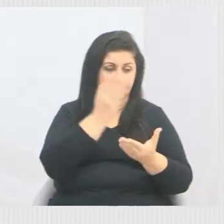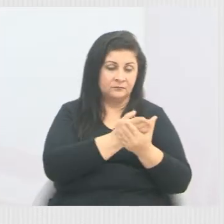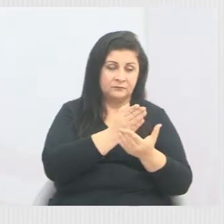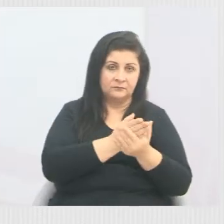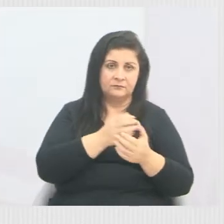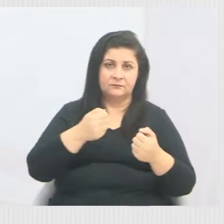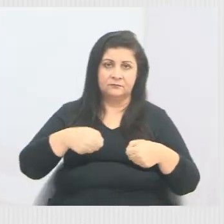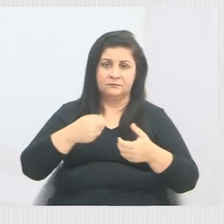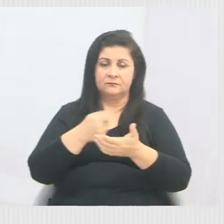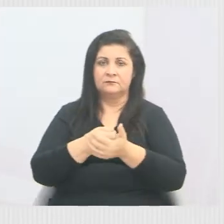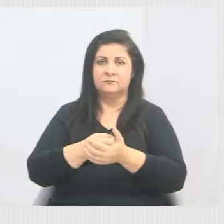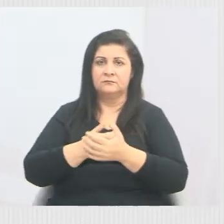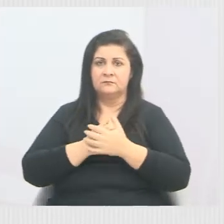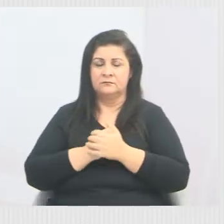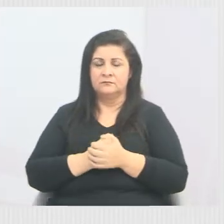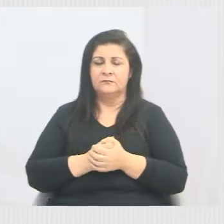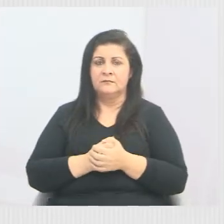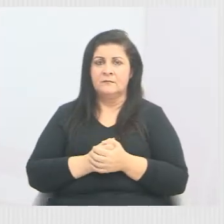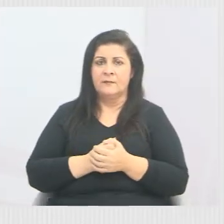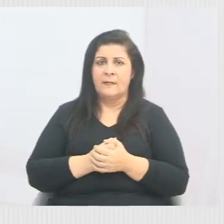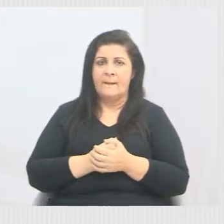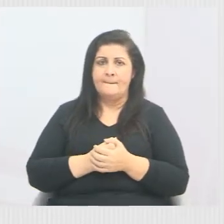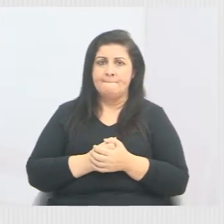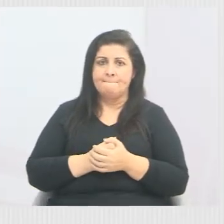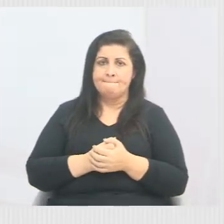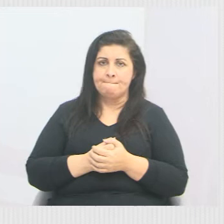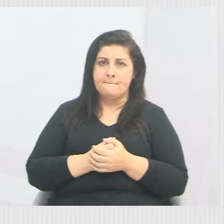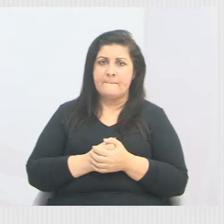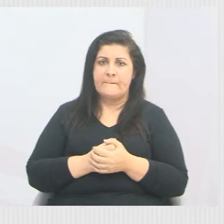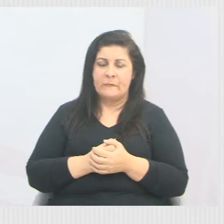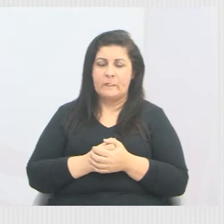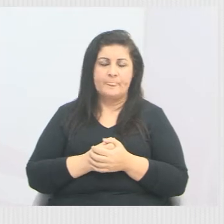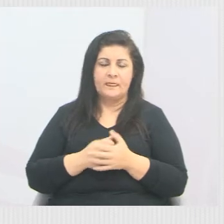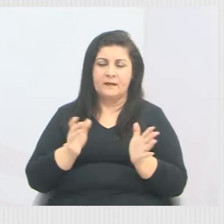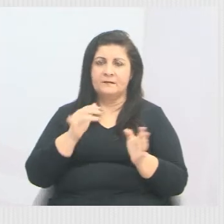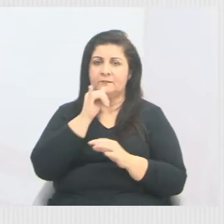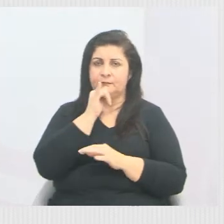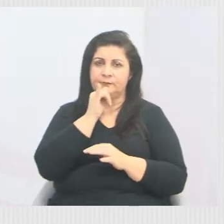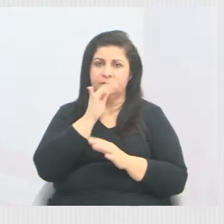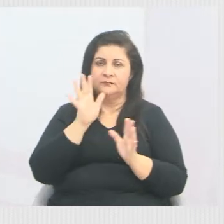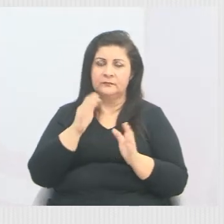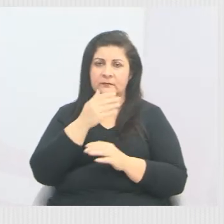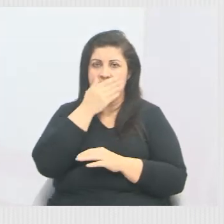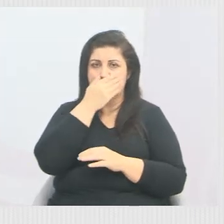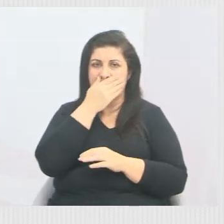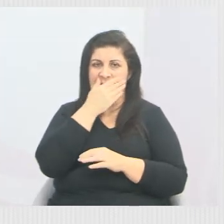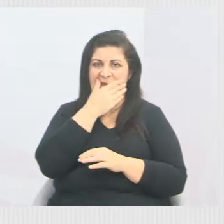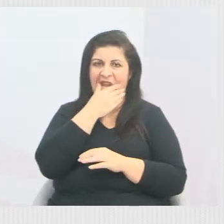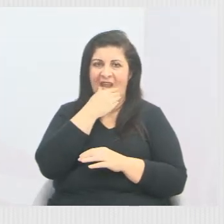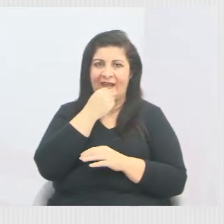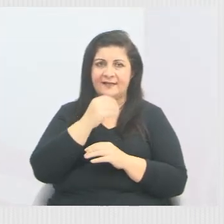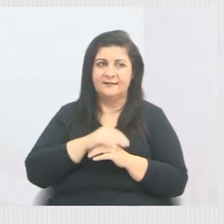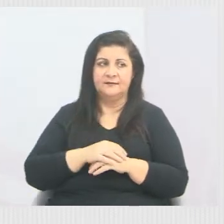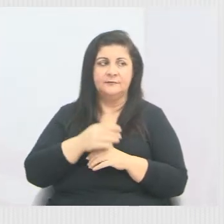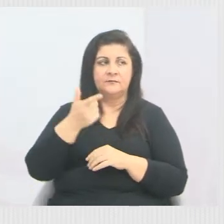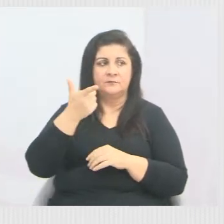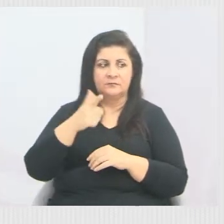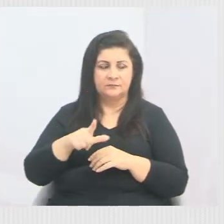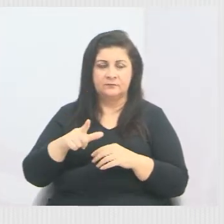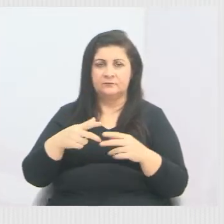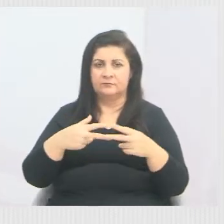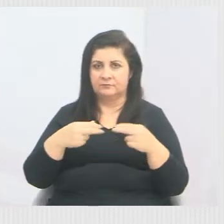né, subvenções também. Esses são alguns exemplos que eu posso citar que fica dentro de outras